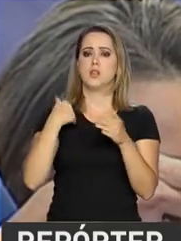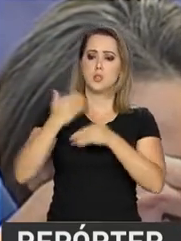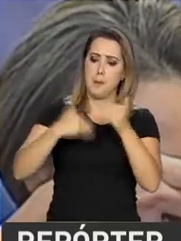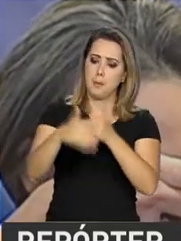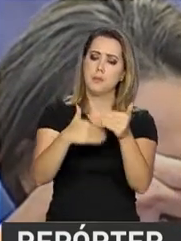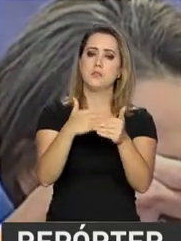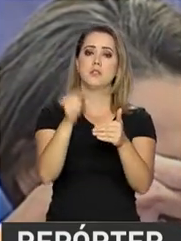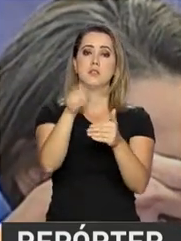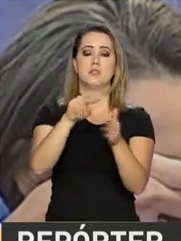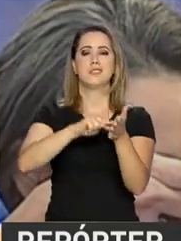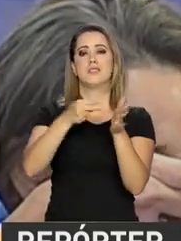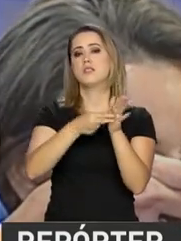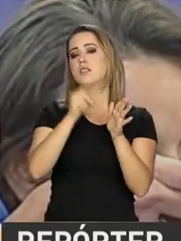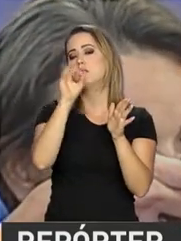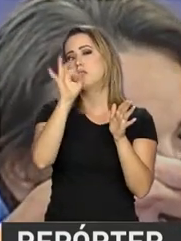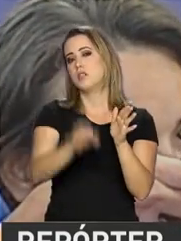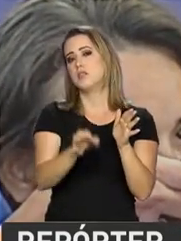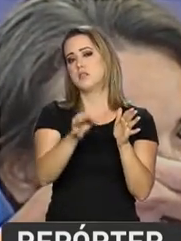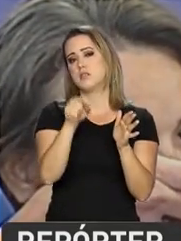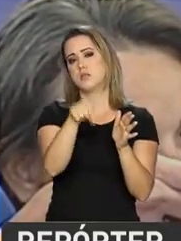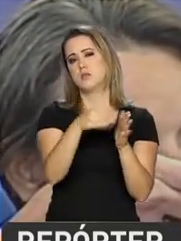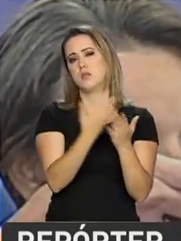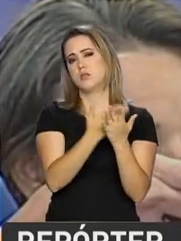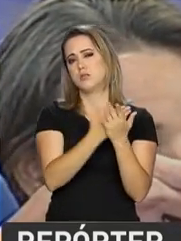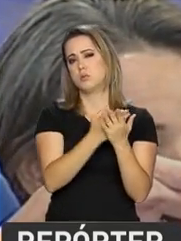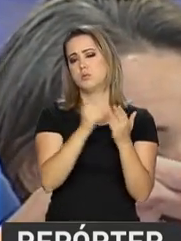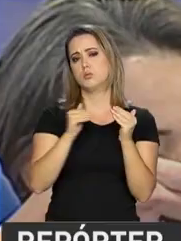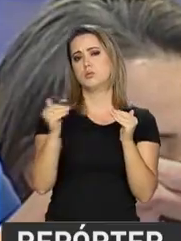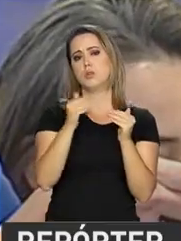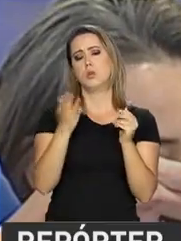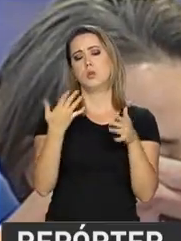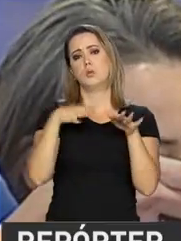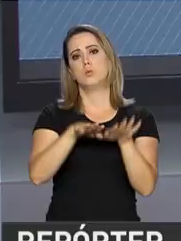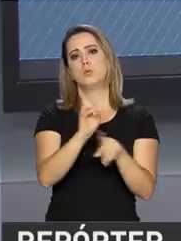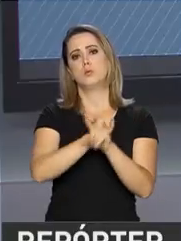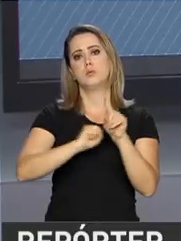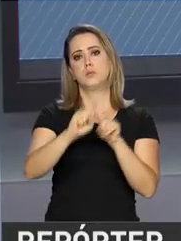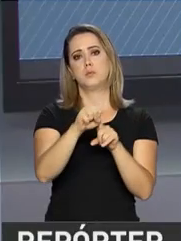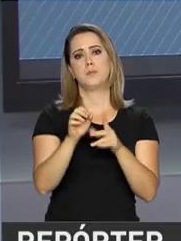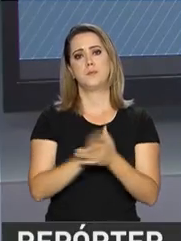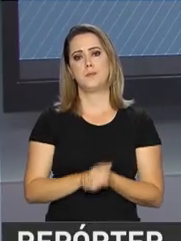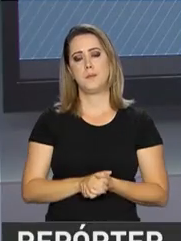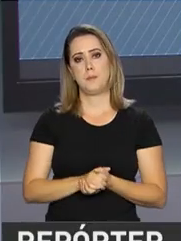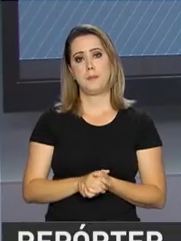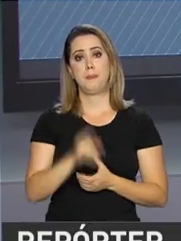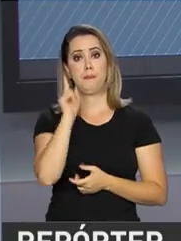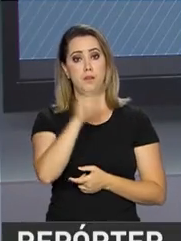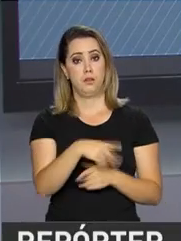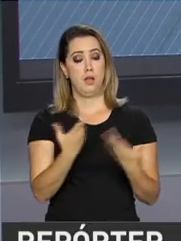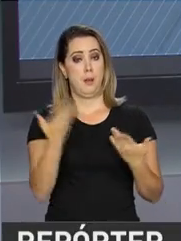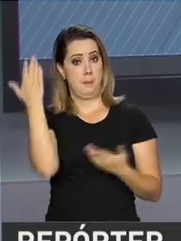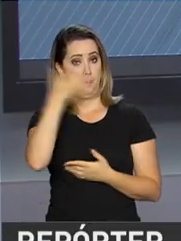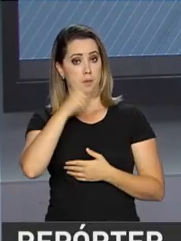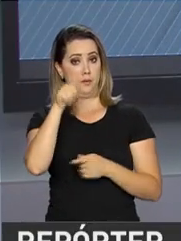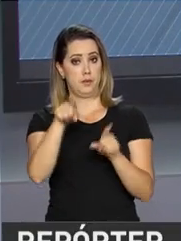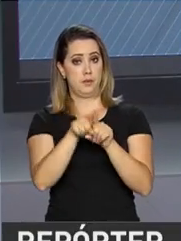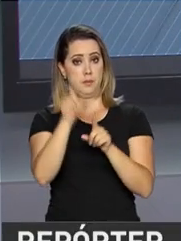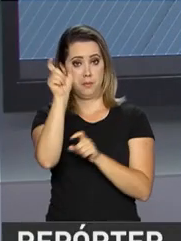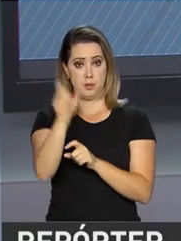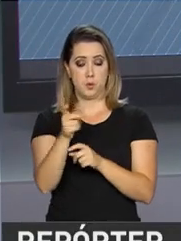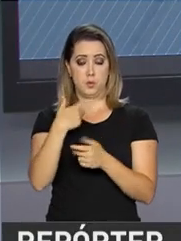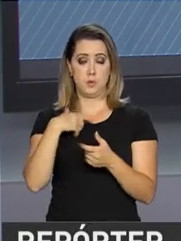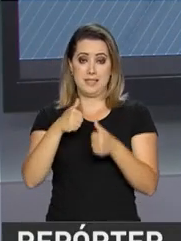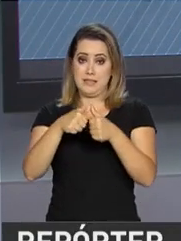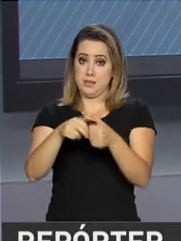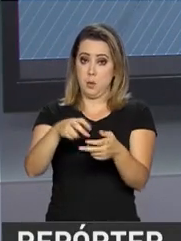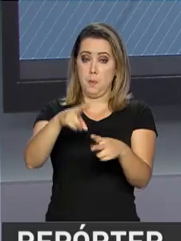representa na prática o nível de escolaridade e inclusão social pois seja é aplicado também para pessoas